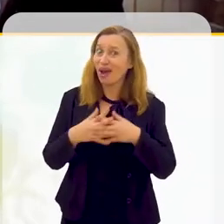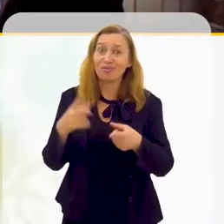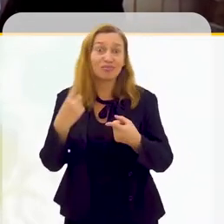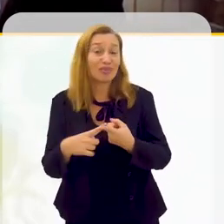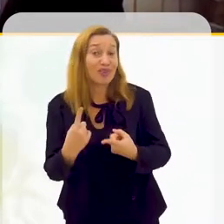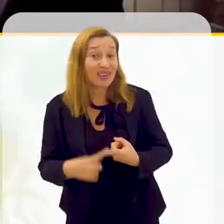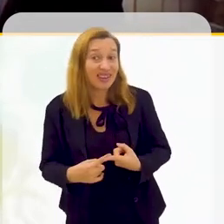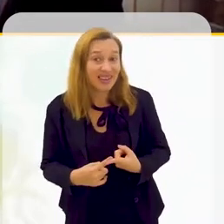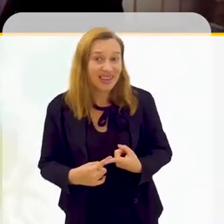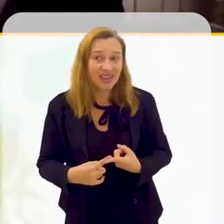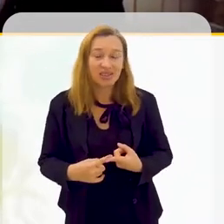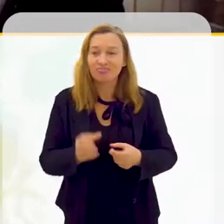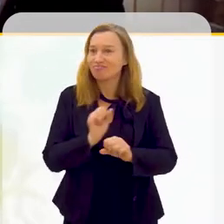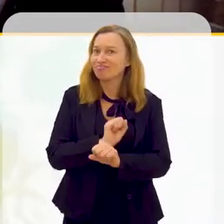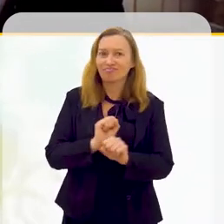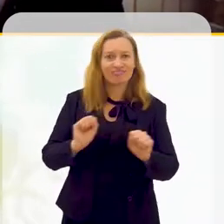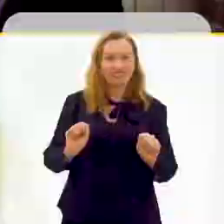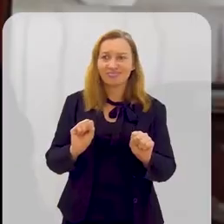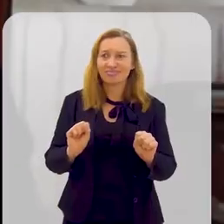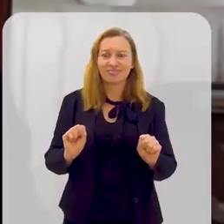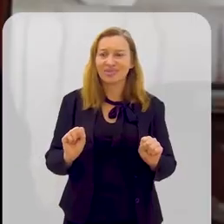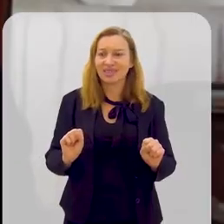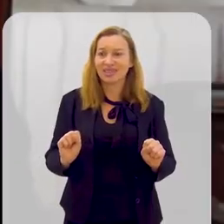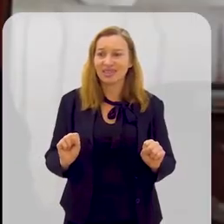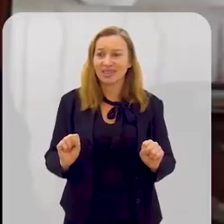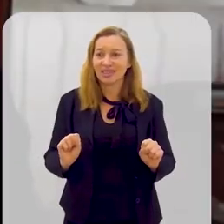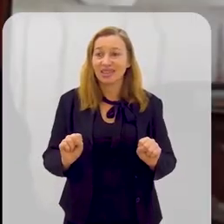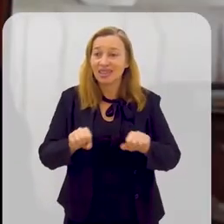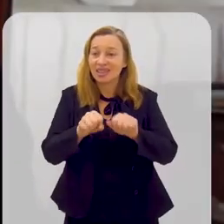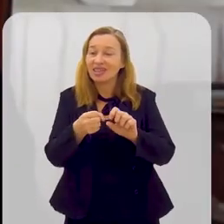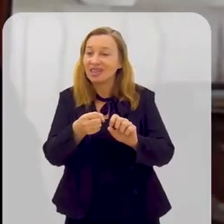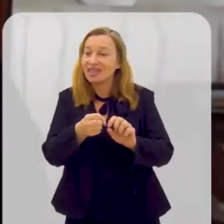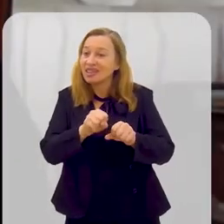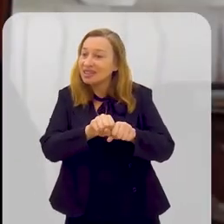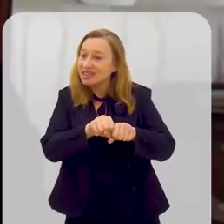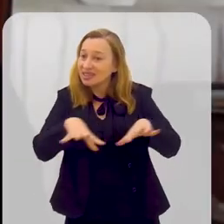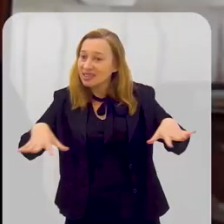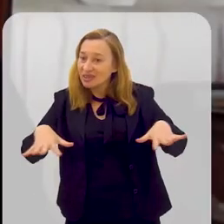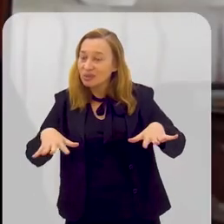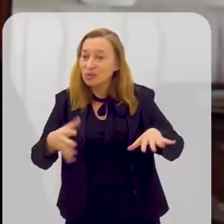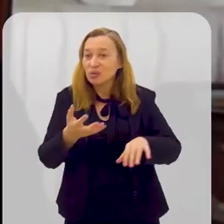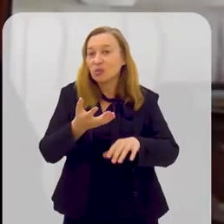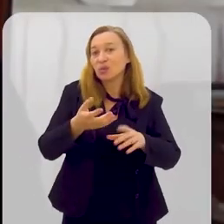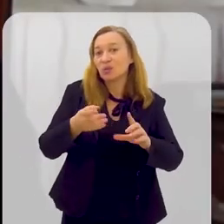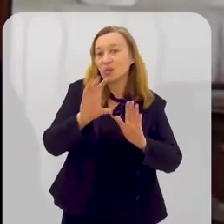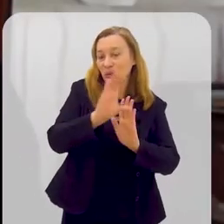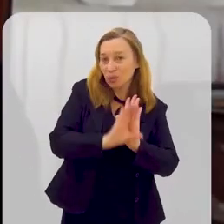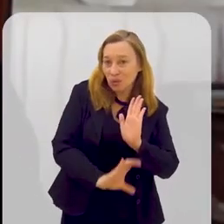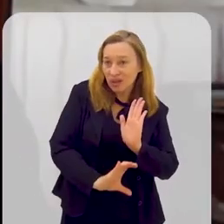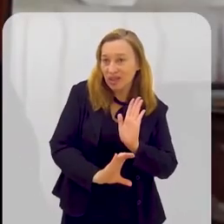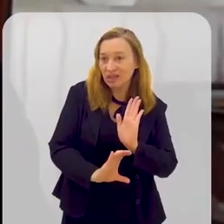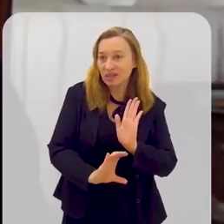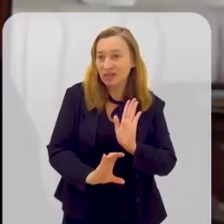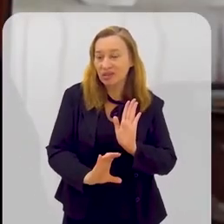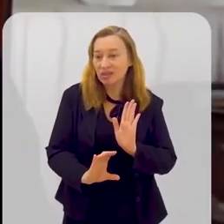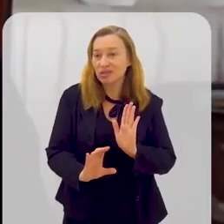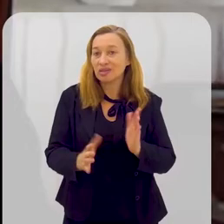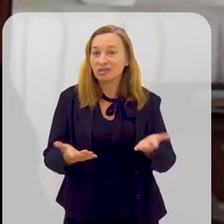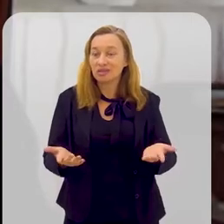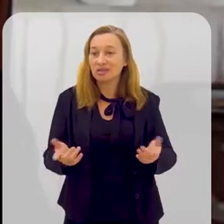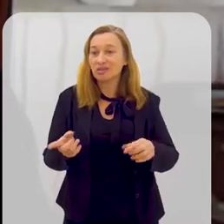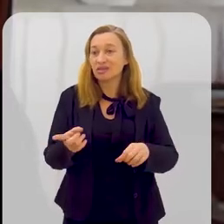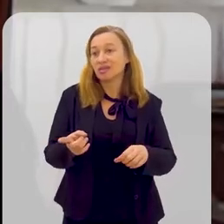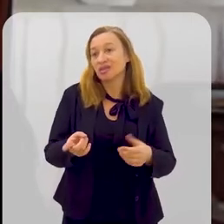complicado porque não é possível estender o currículo